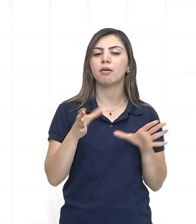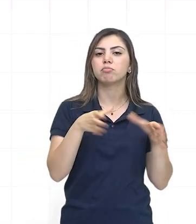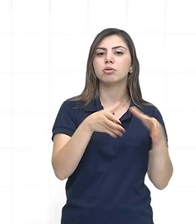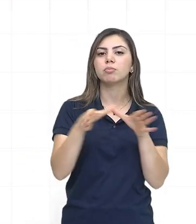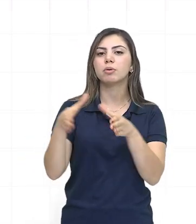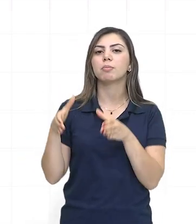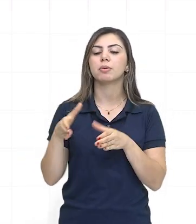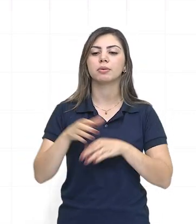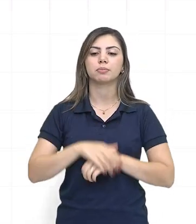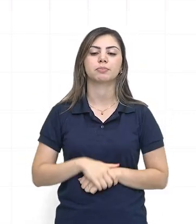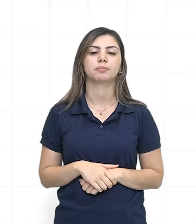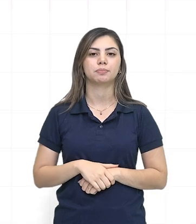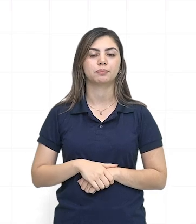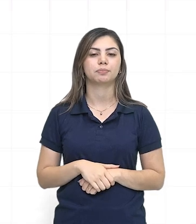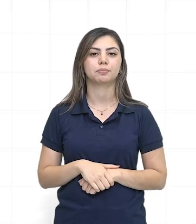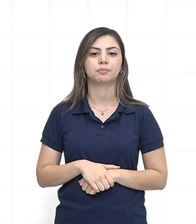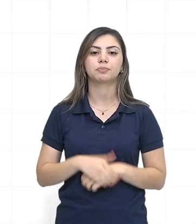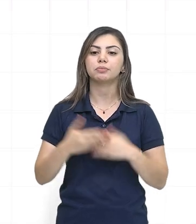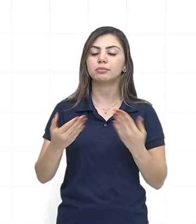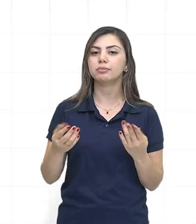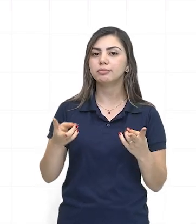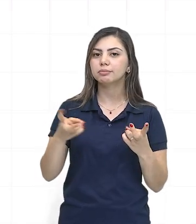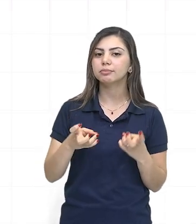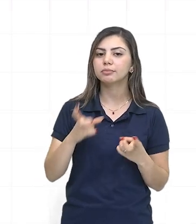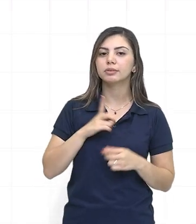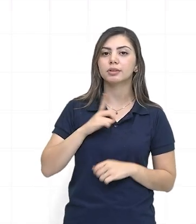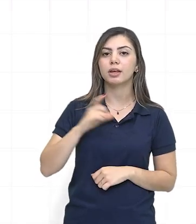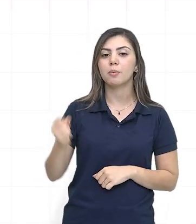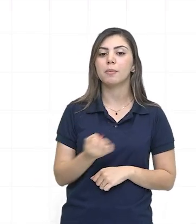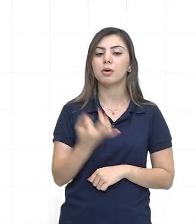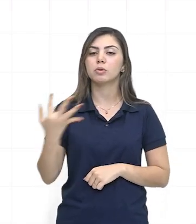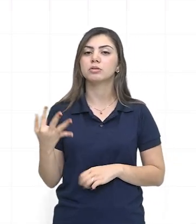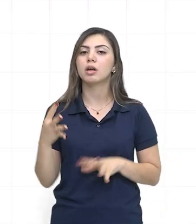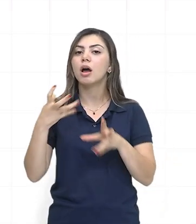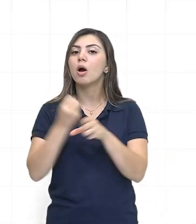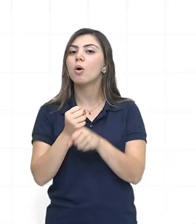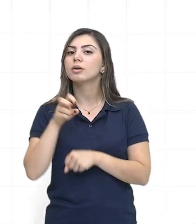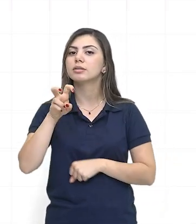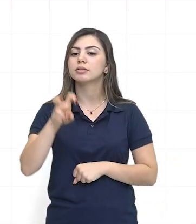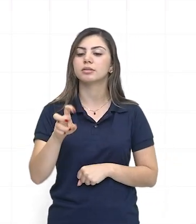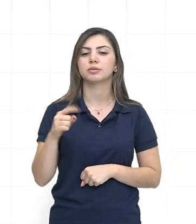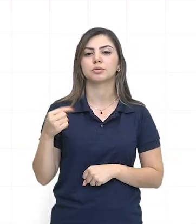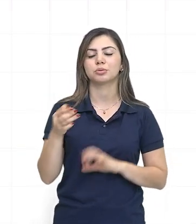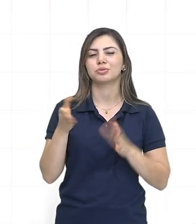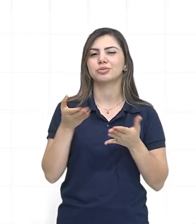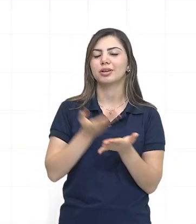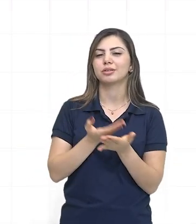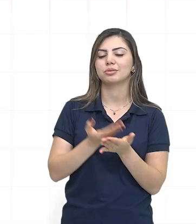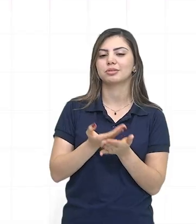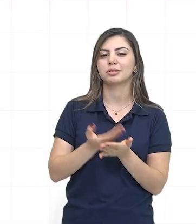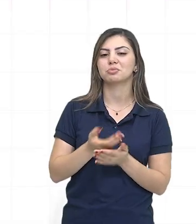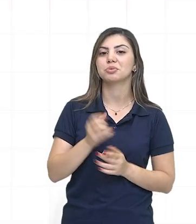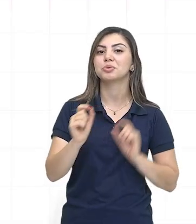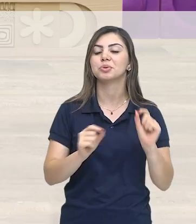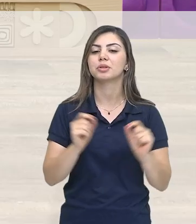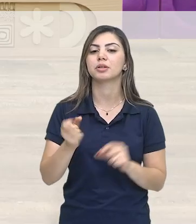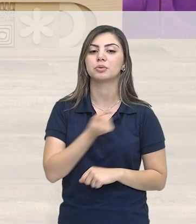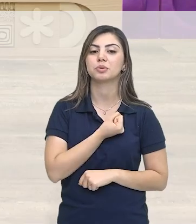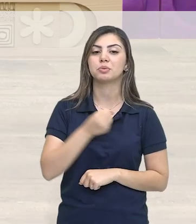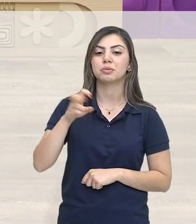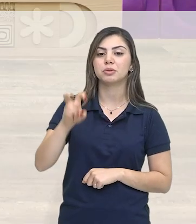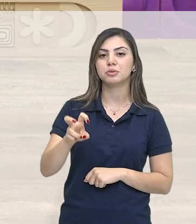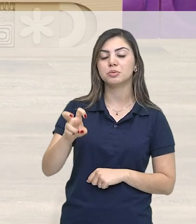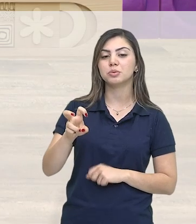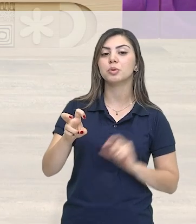galinhas? Então, olha só, a gente tem uma quantidade de 5, e a gente já viu ali no início da nossa aula que o 5